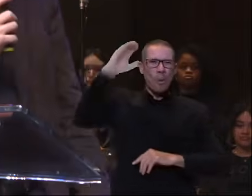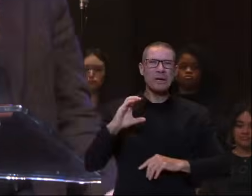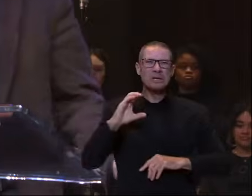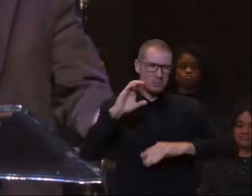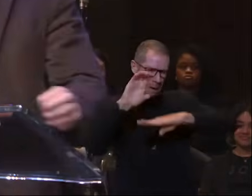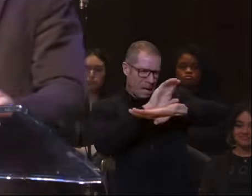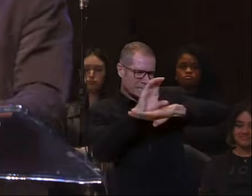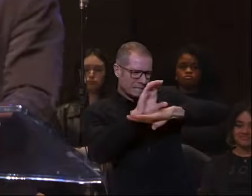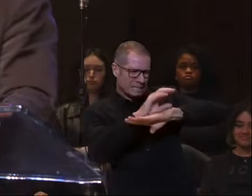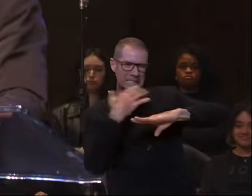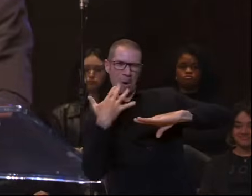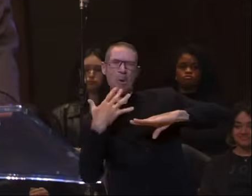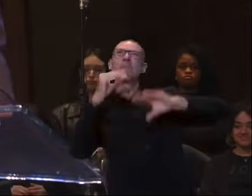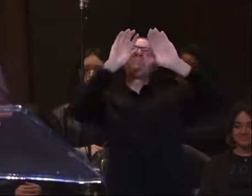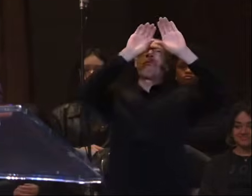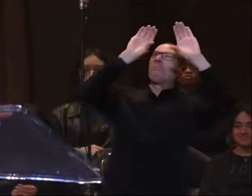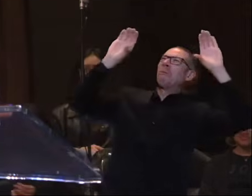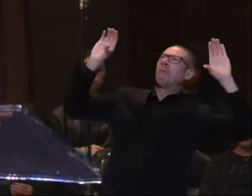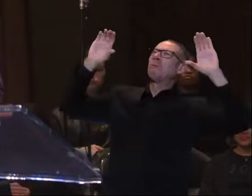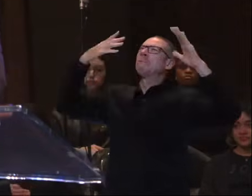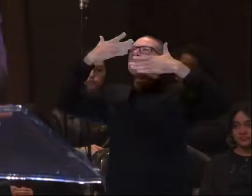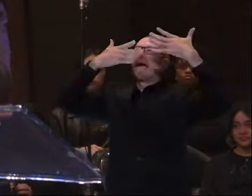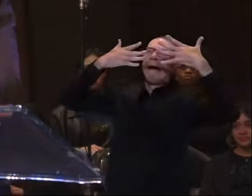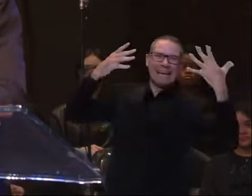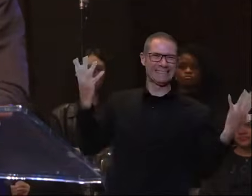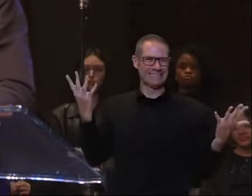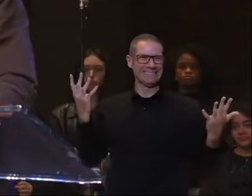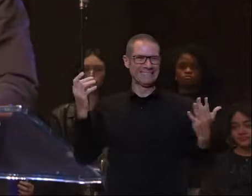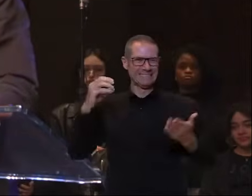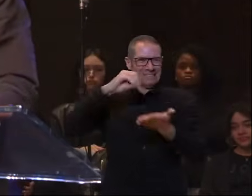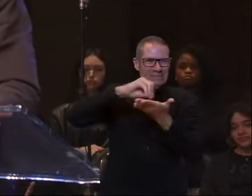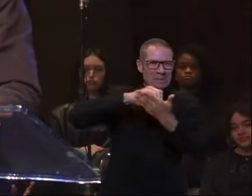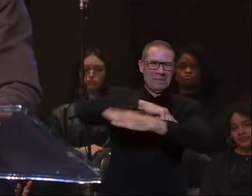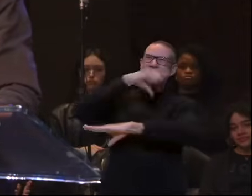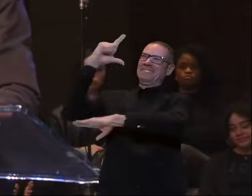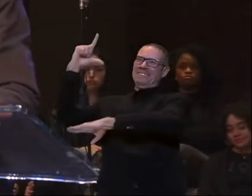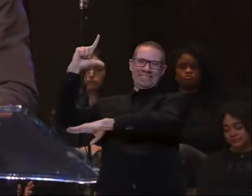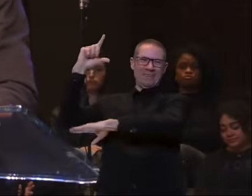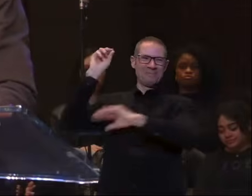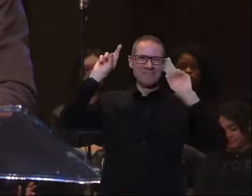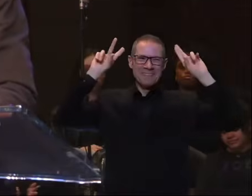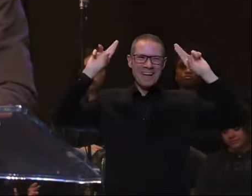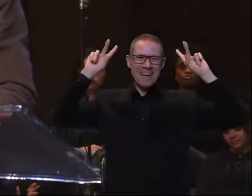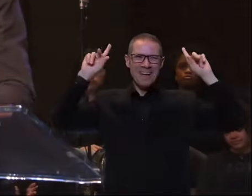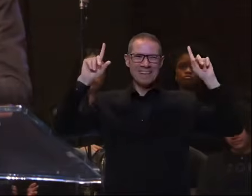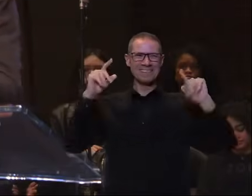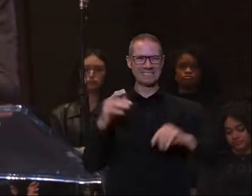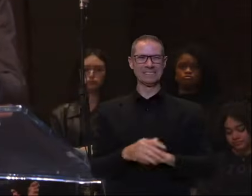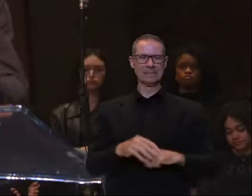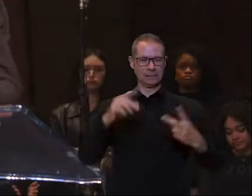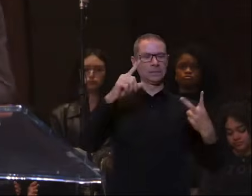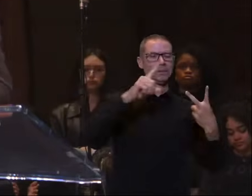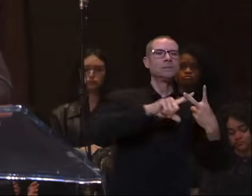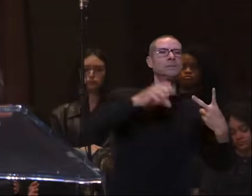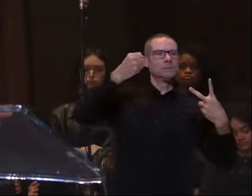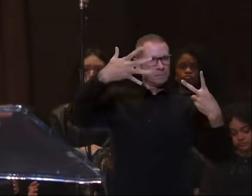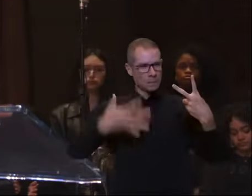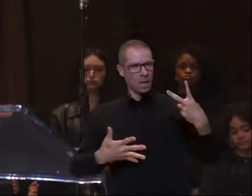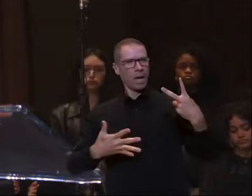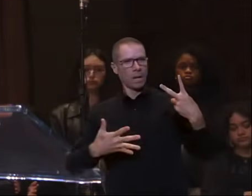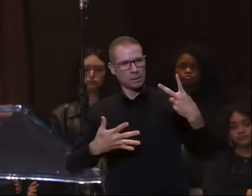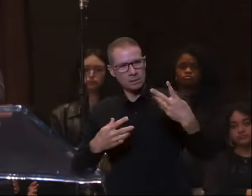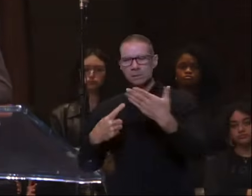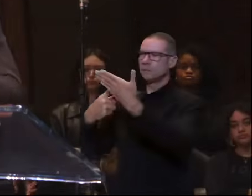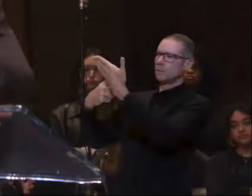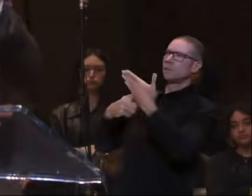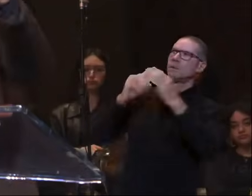cinza, mas é esse céu da natureza. Segundo, a Bíblia também nos apresenta